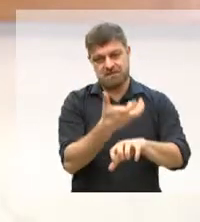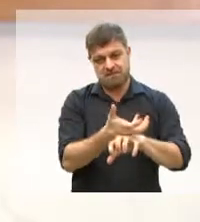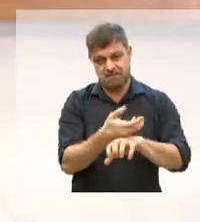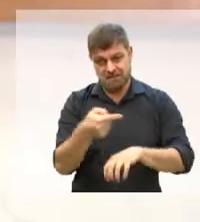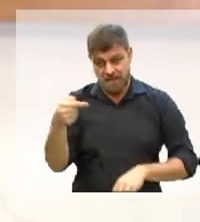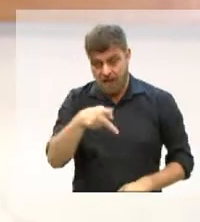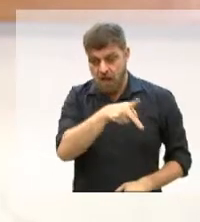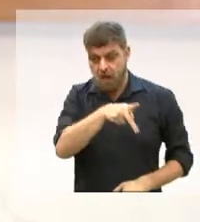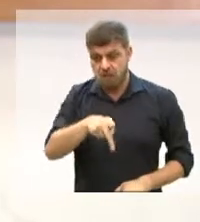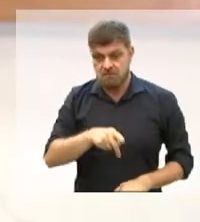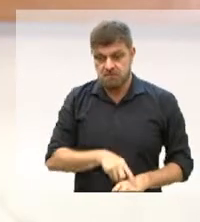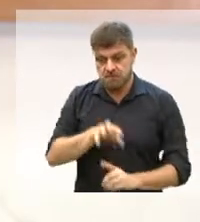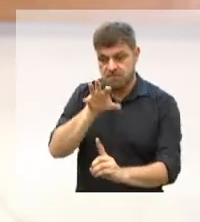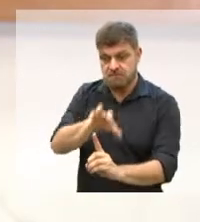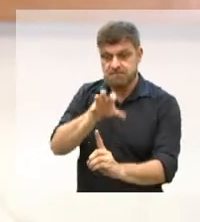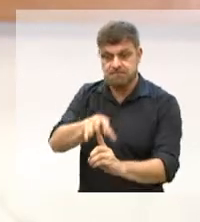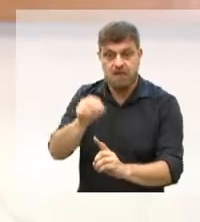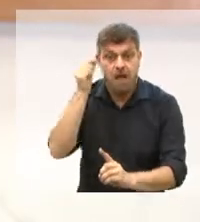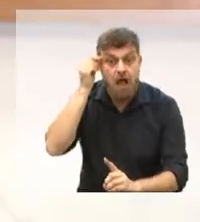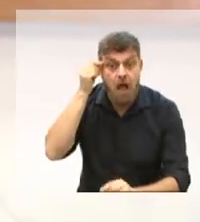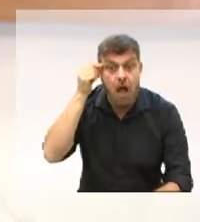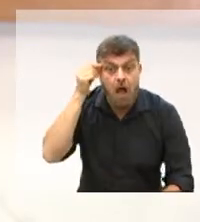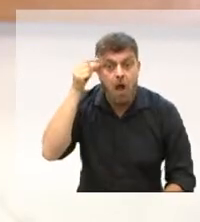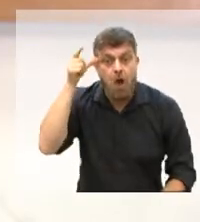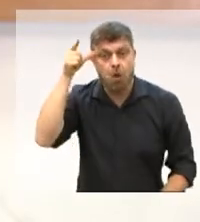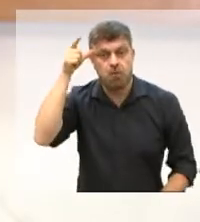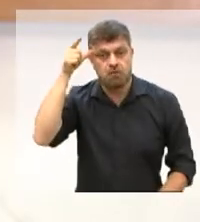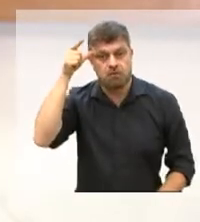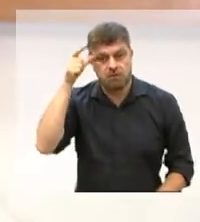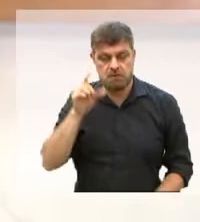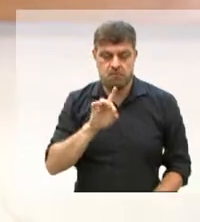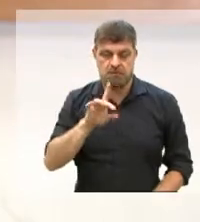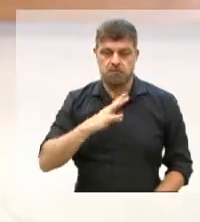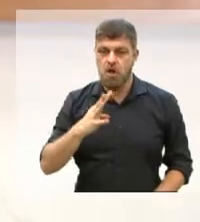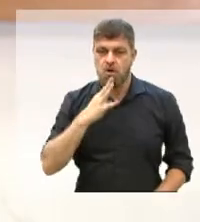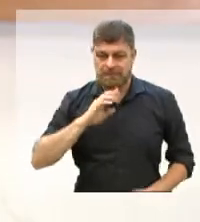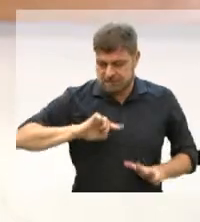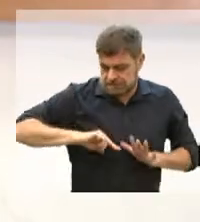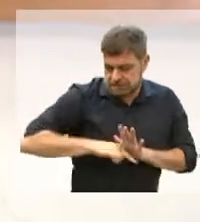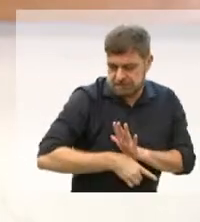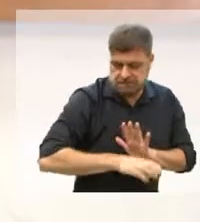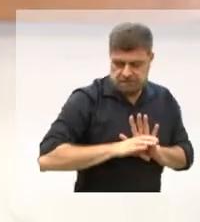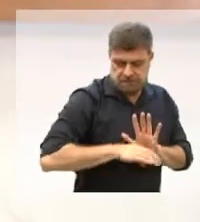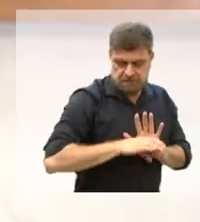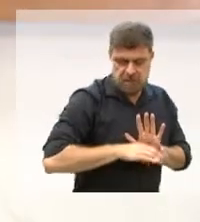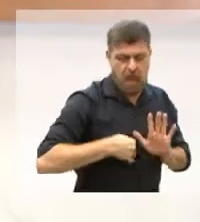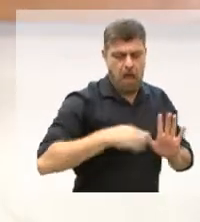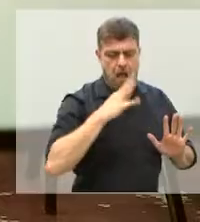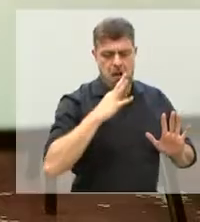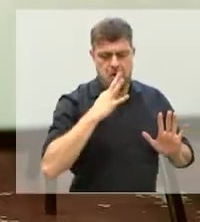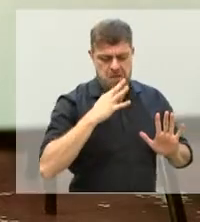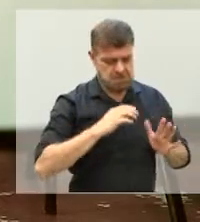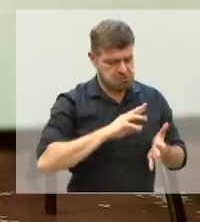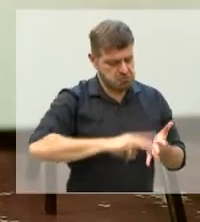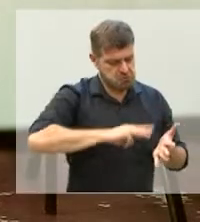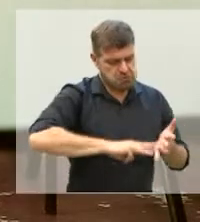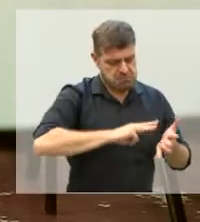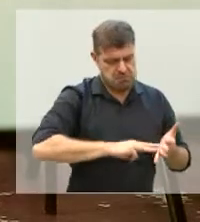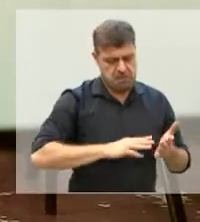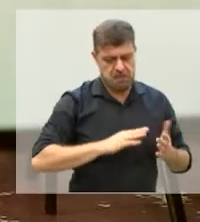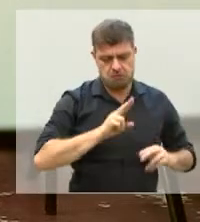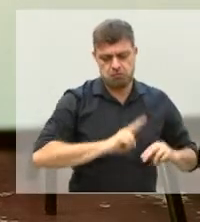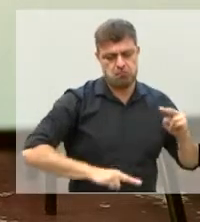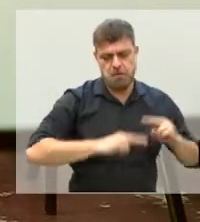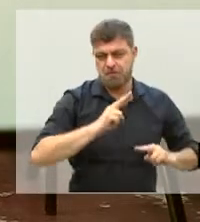campo intelectual, no campo da cultura. Então não se trata só de dominar conteúdo que ele vai ensinar ou o método que ele vai utilizar. Não é uma